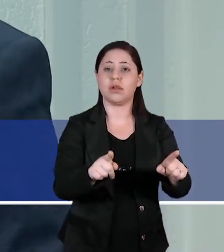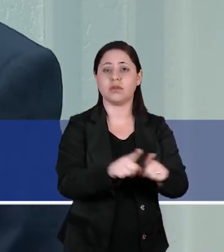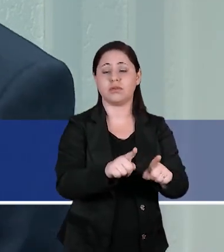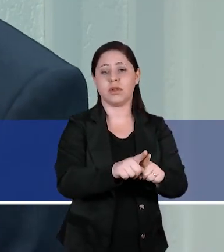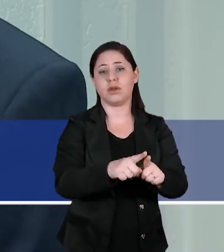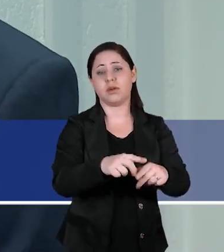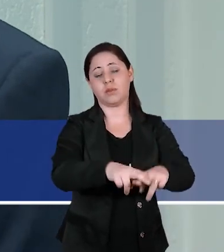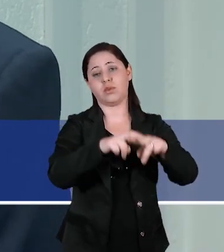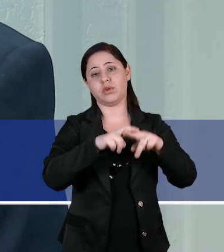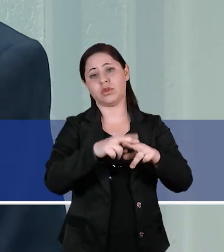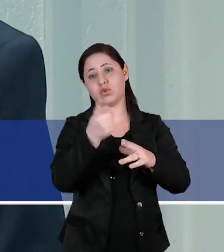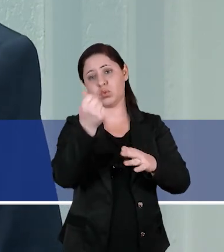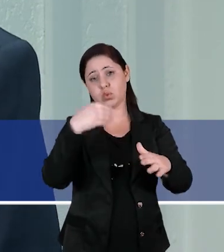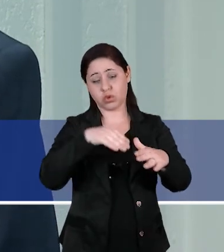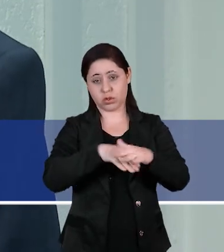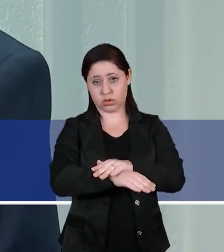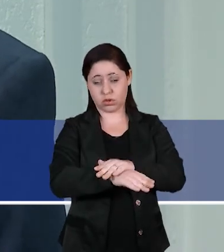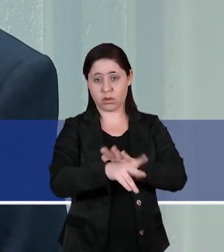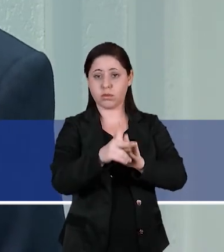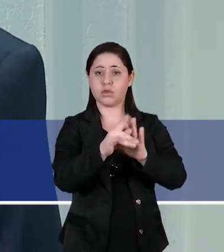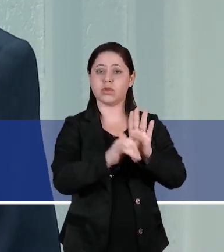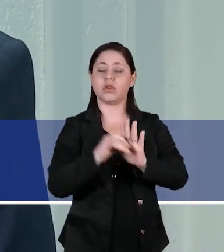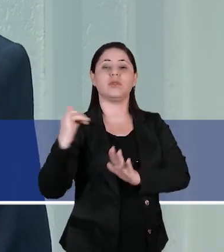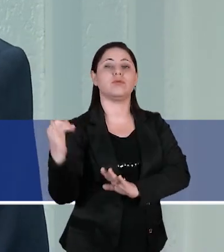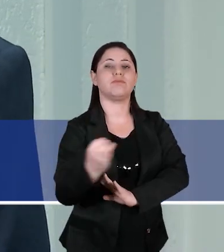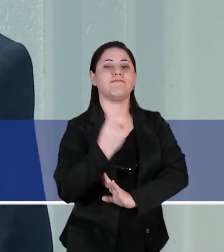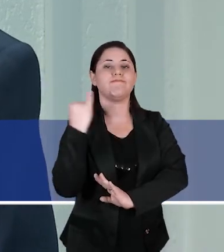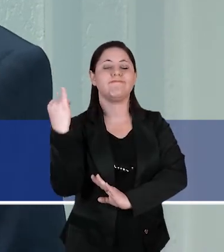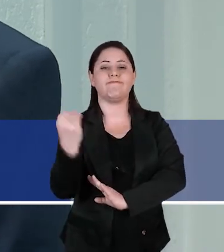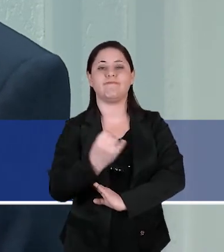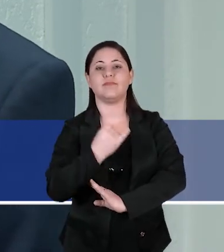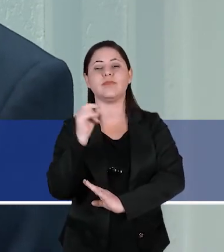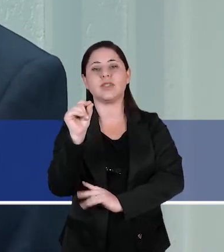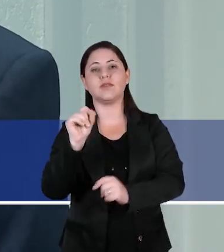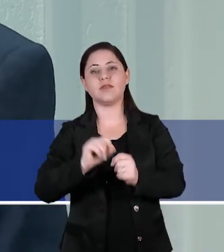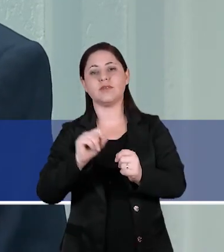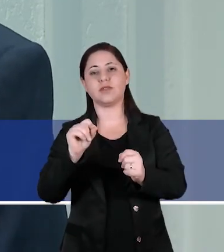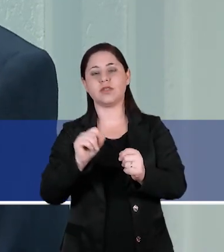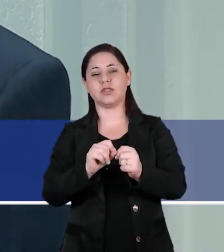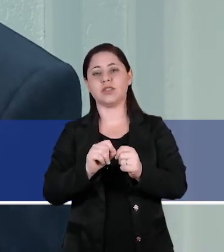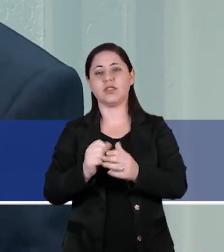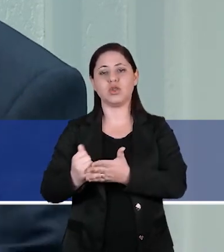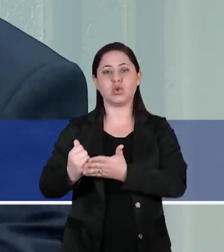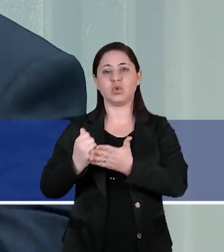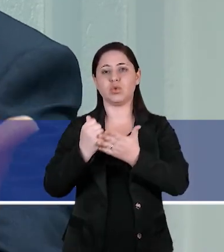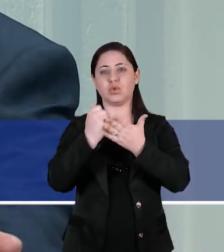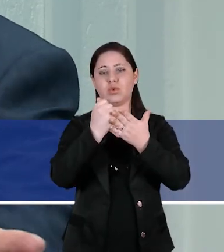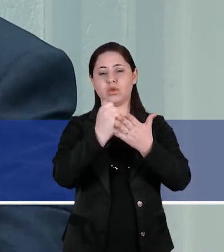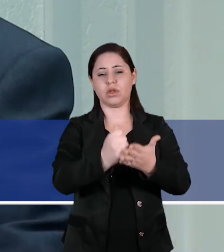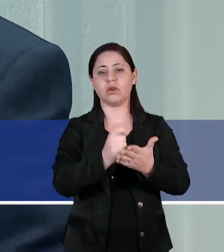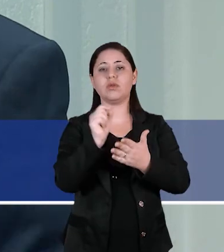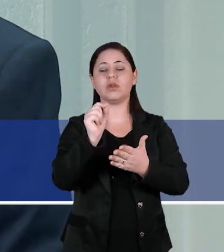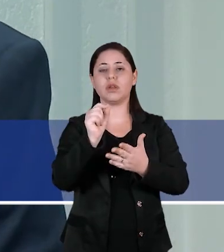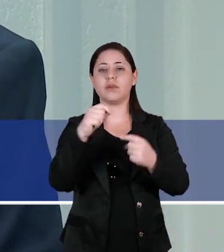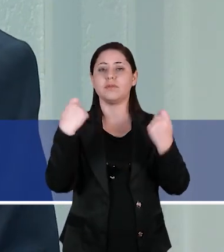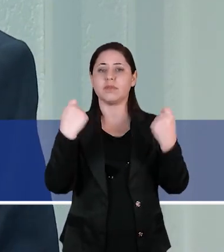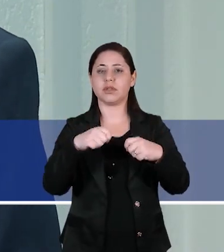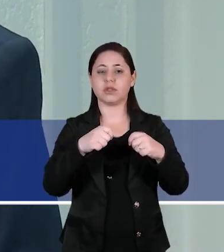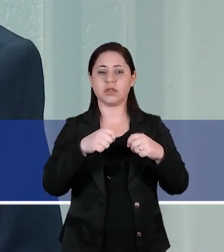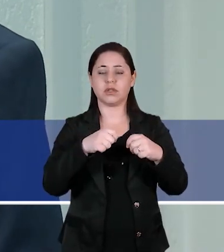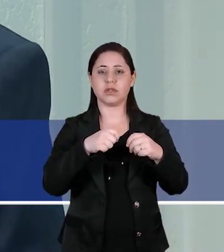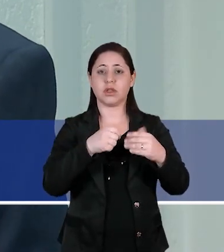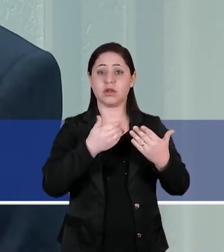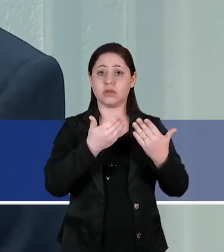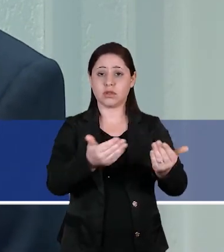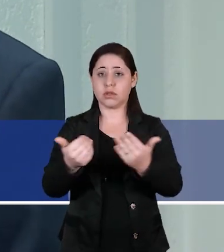a razão do fundo garantidor. Projeto importante que vai concatenar com o que deve estar sendo